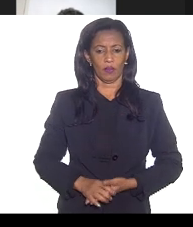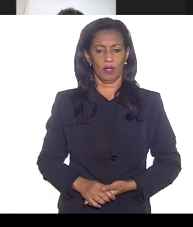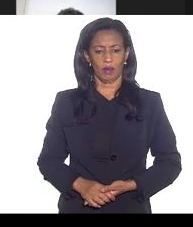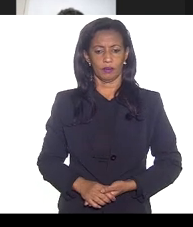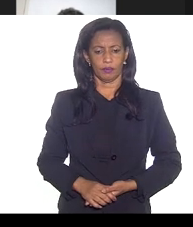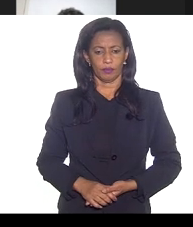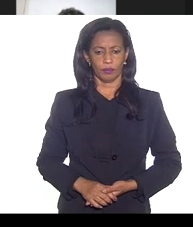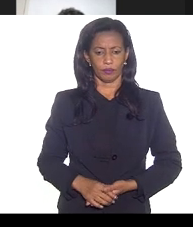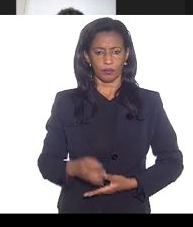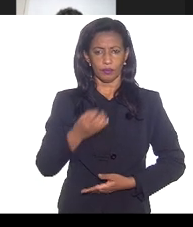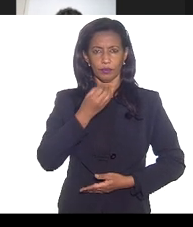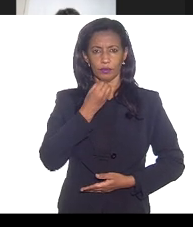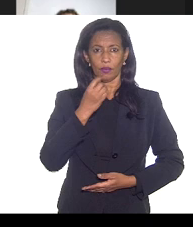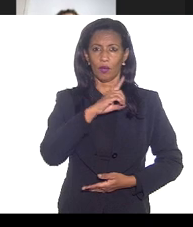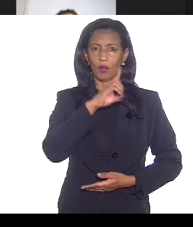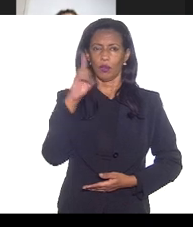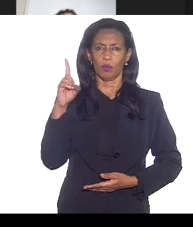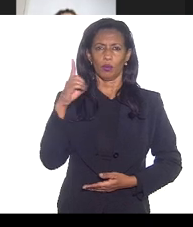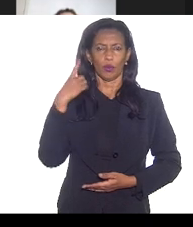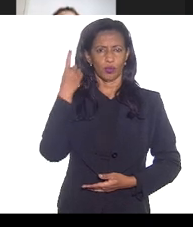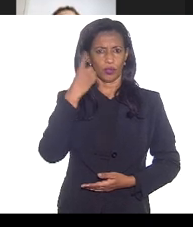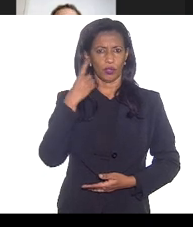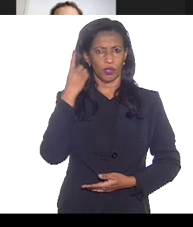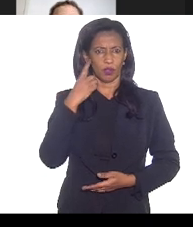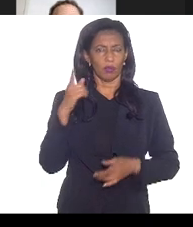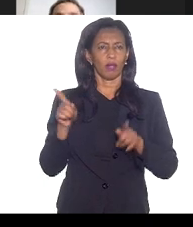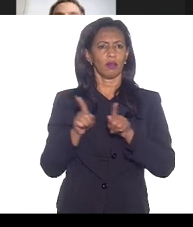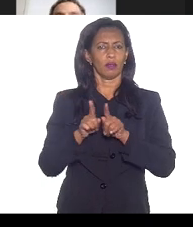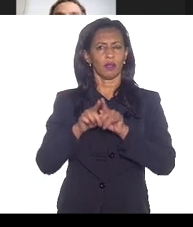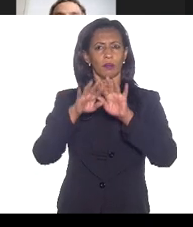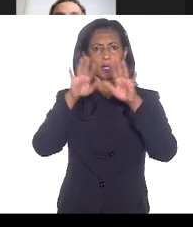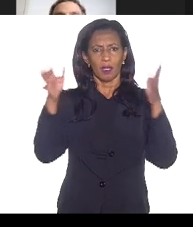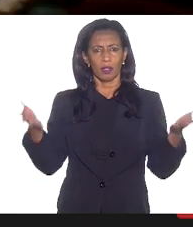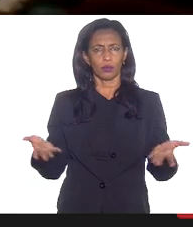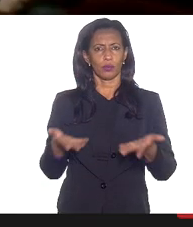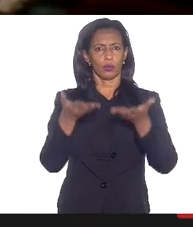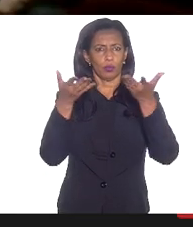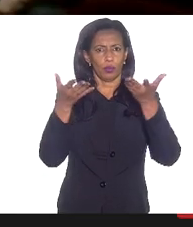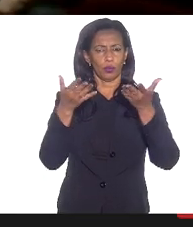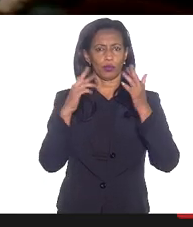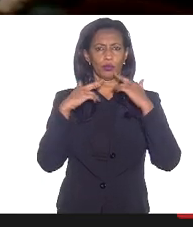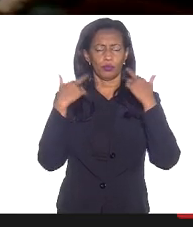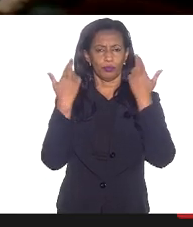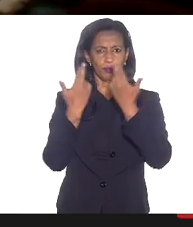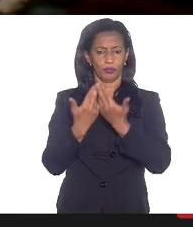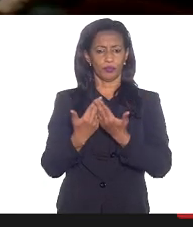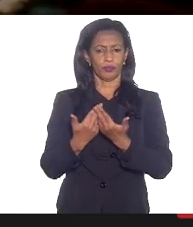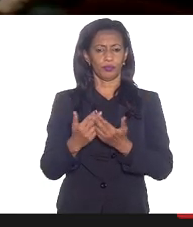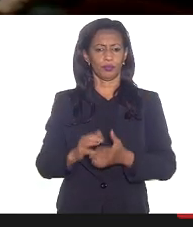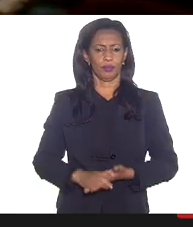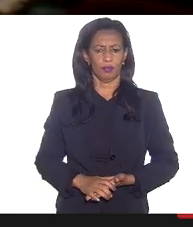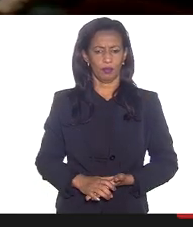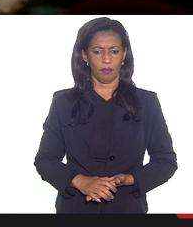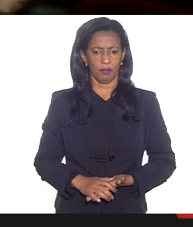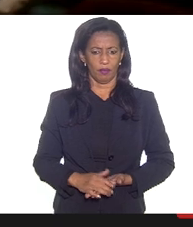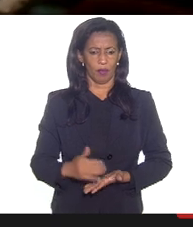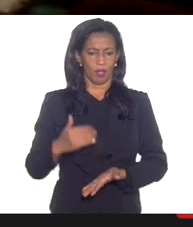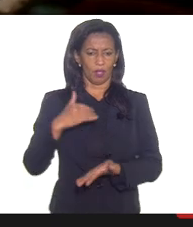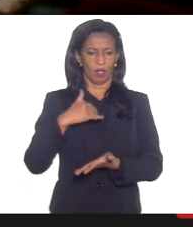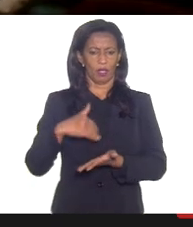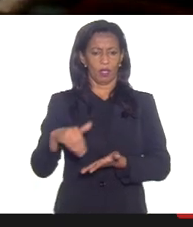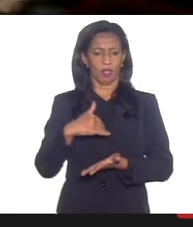Bom dia, deputado. Bom dia aos participantes dessa audiência pública. Em nome da